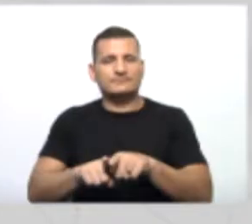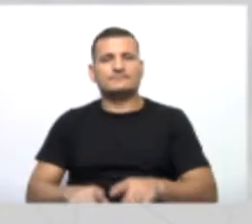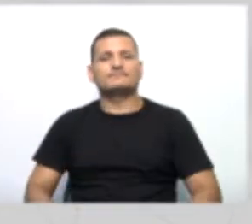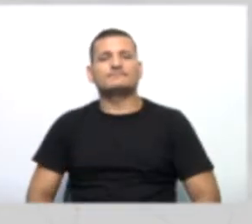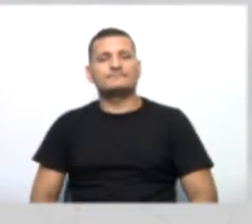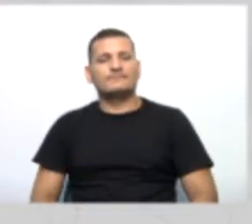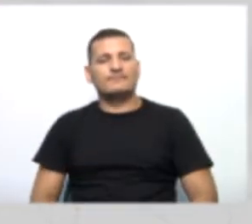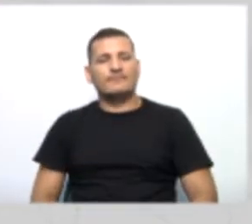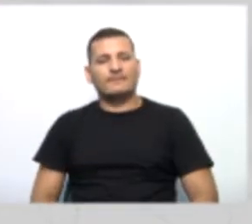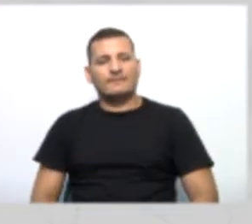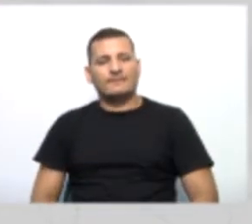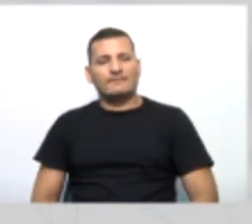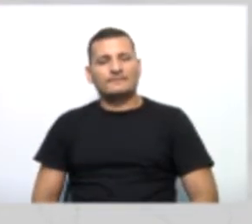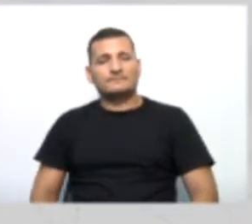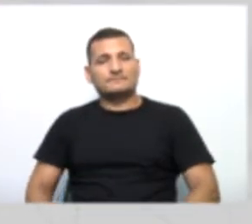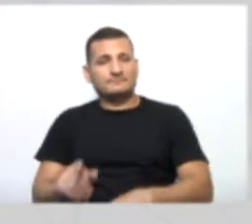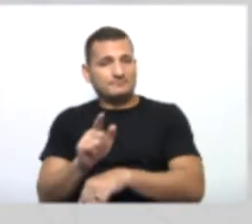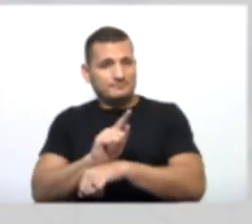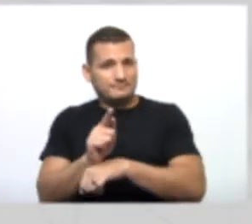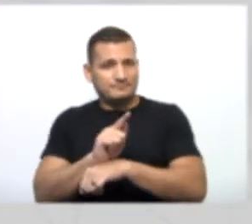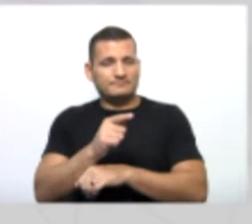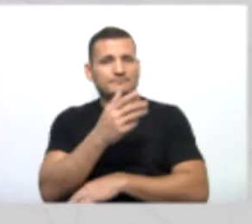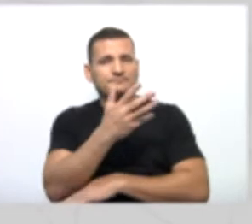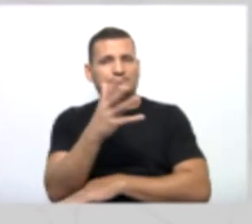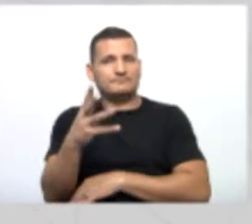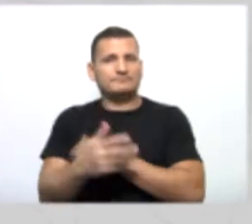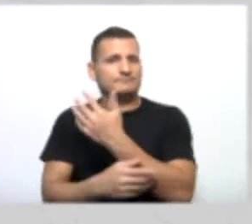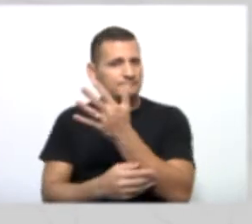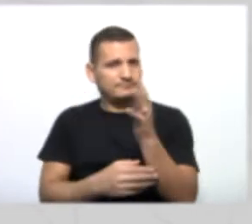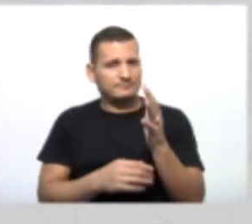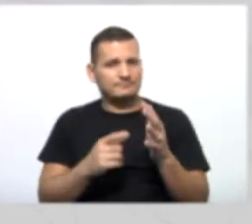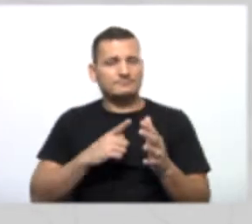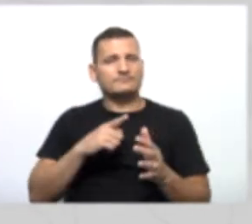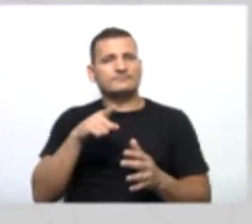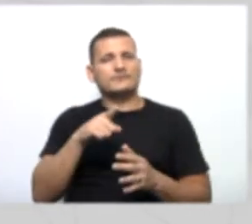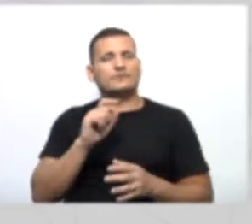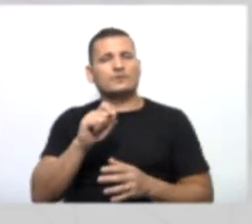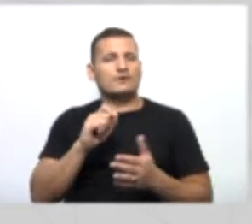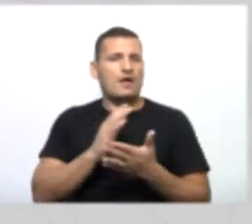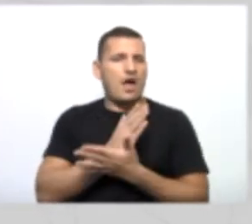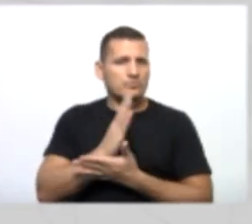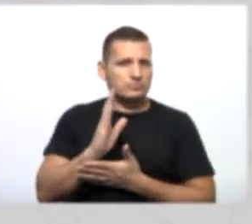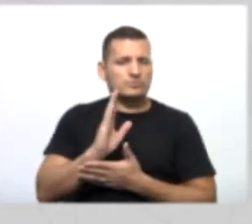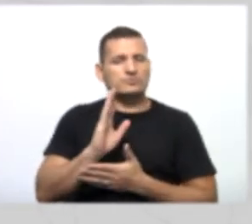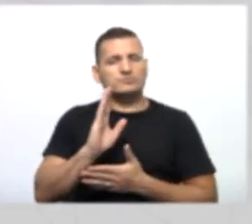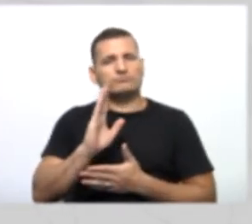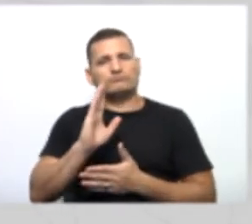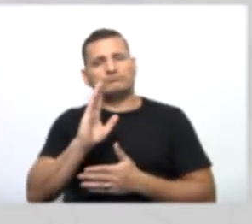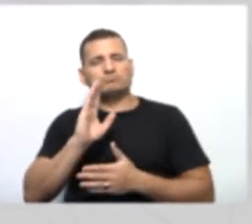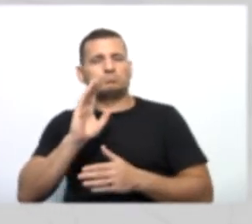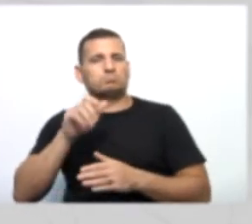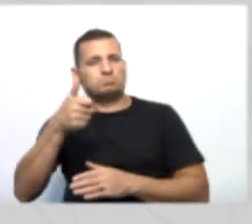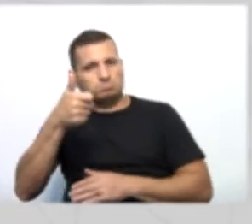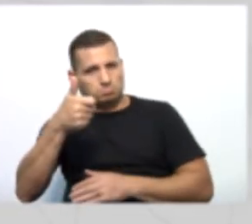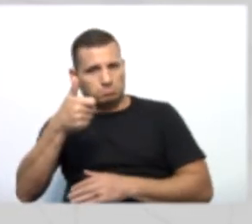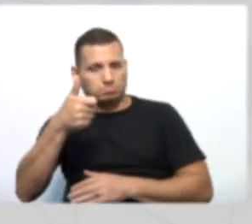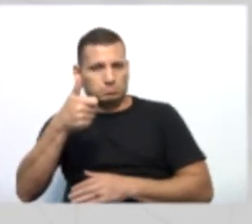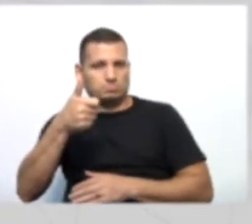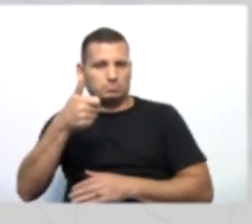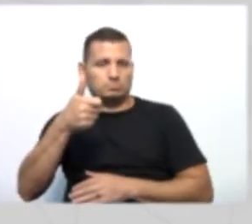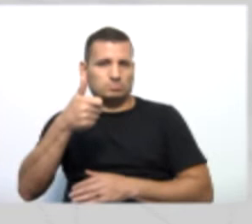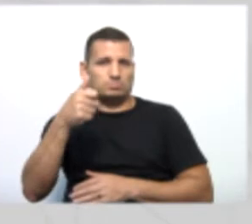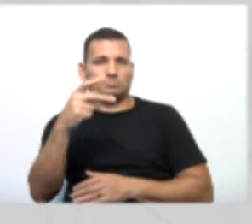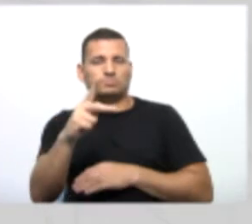então, continuando, olha só, a gestão ambiental, ela tem algumas vantagens competitivas, ou seja, para a sua empresa. Então